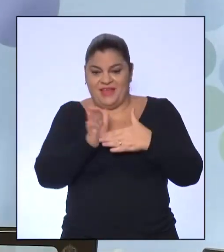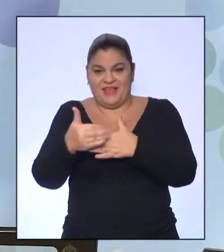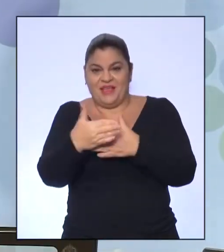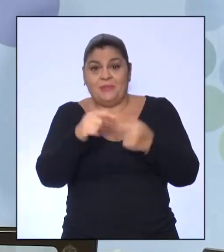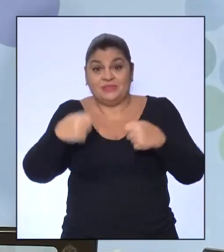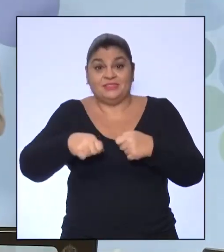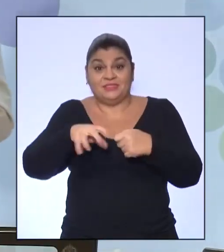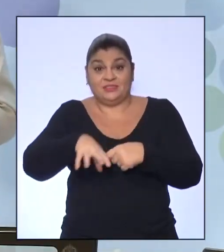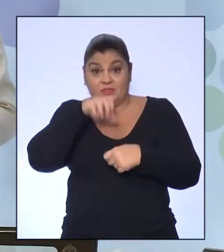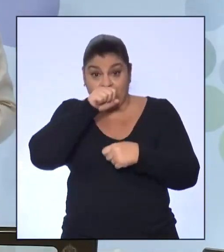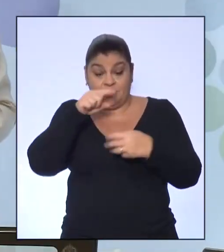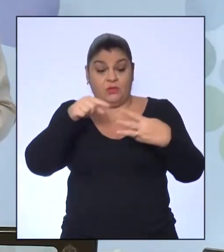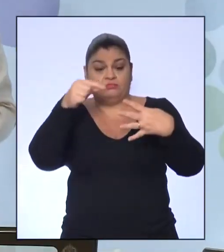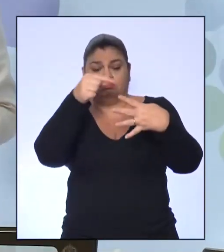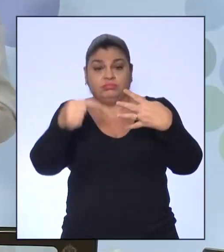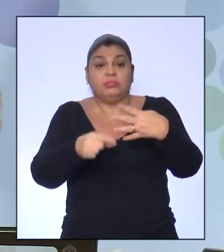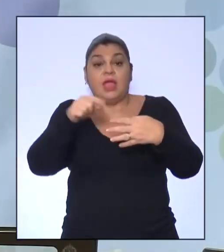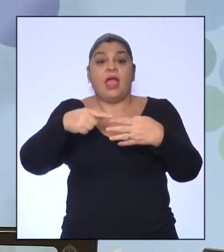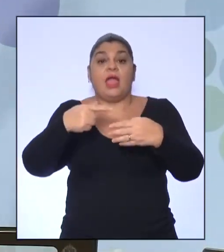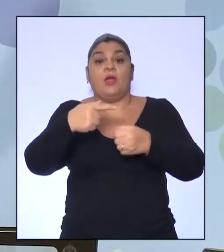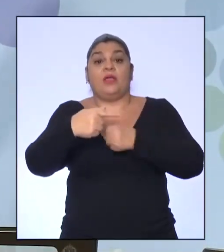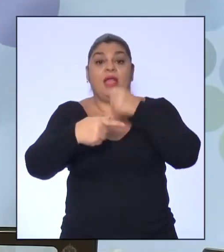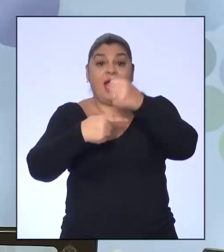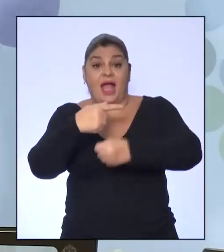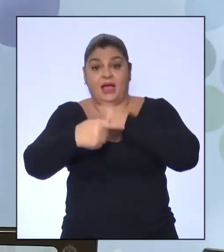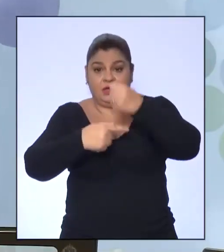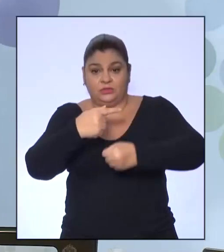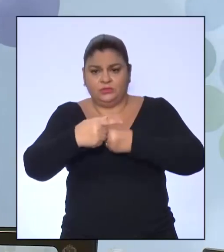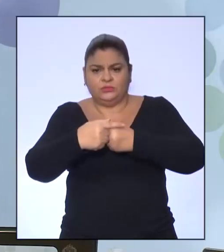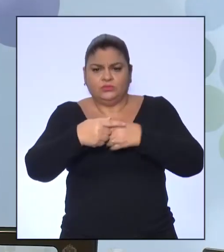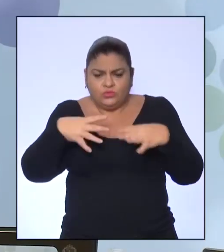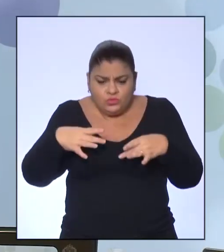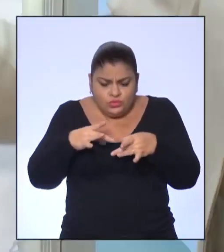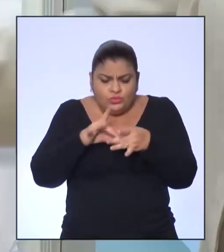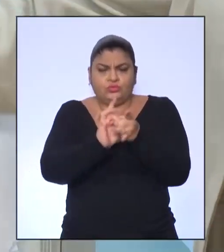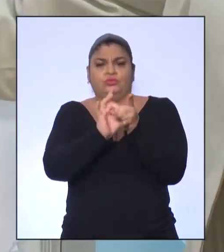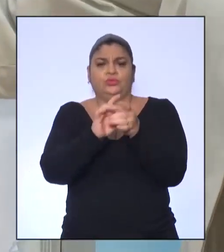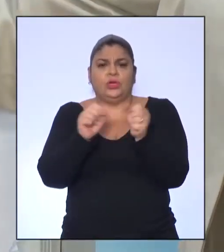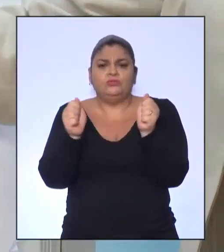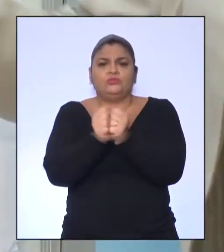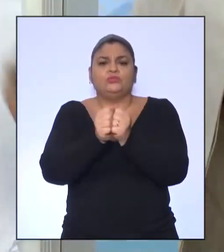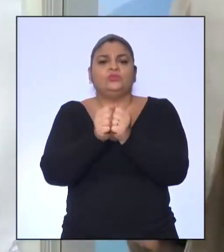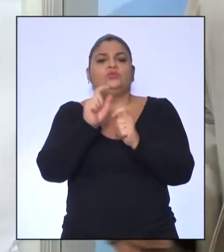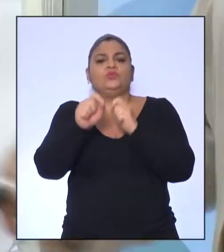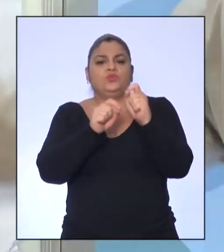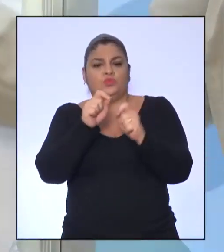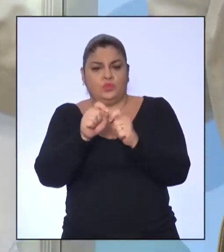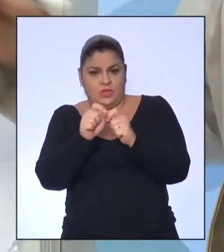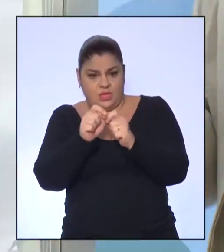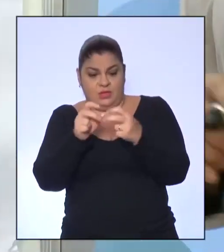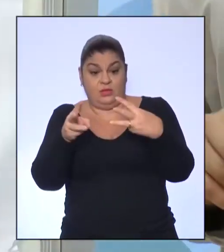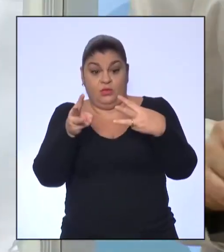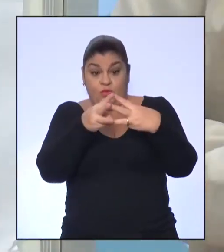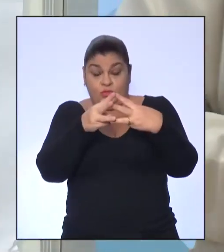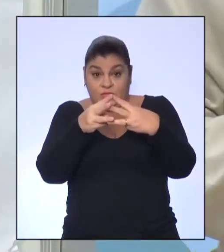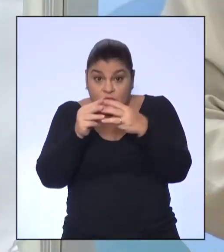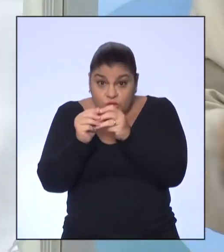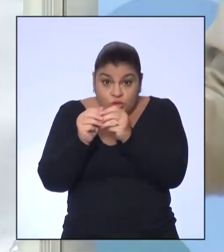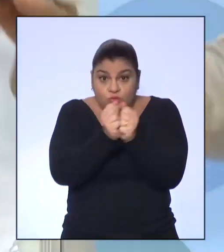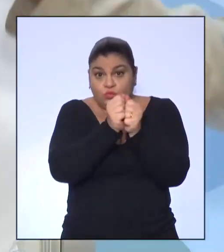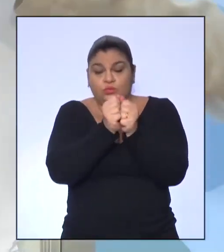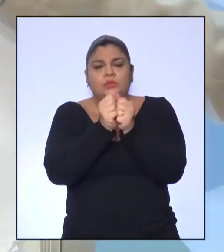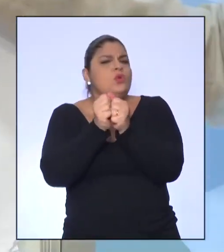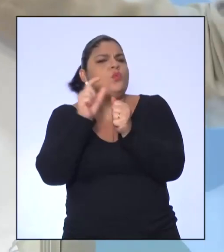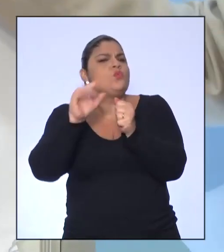Isso aqui são átomos, né? Esses átomos, quando eles se juntam, quando o Na, que é o sódio, se junta com o